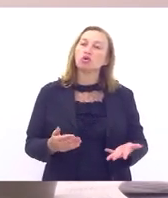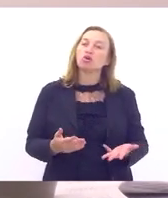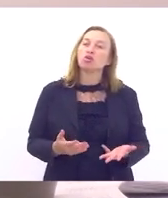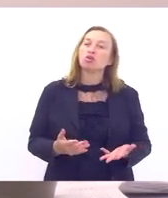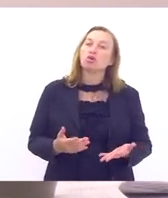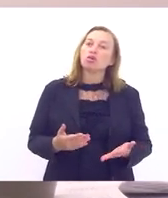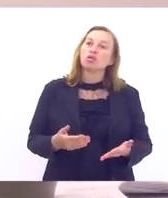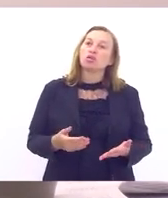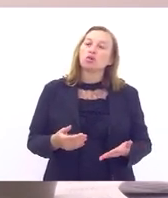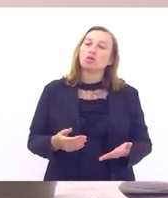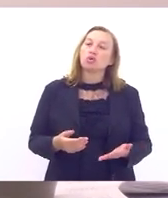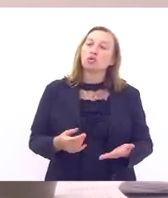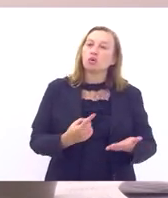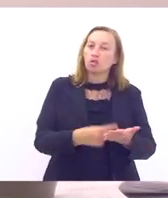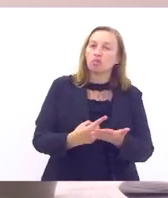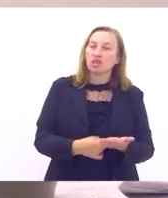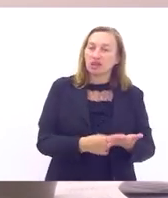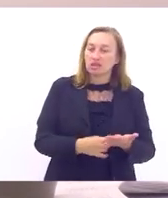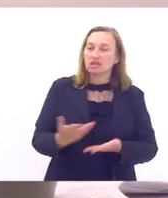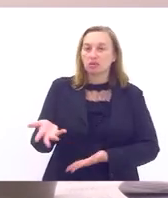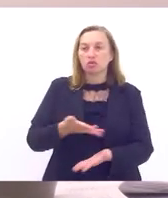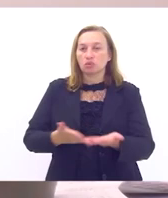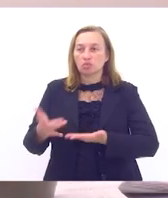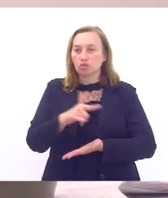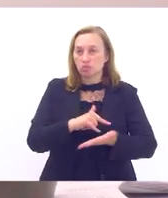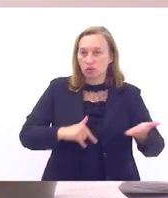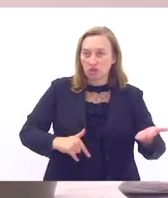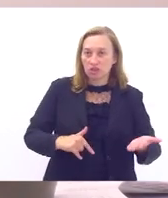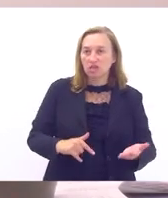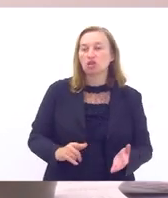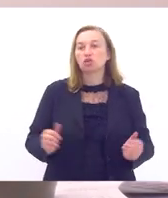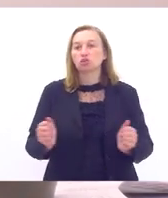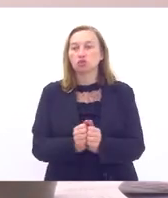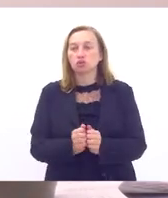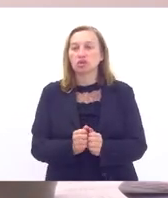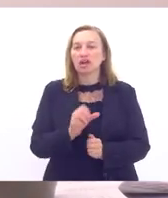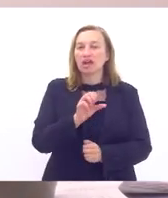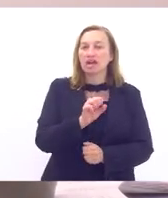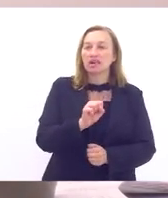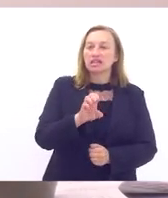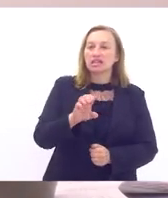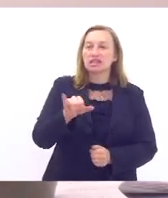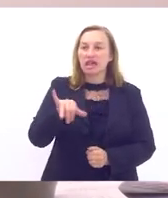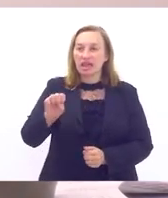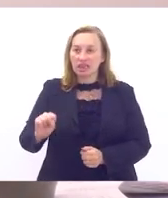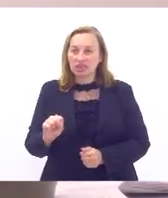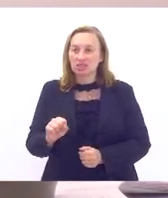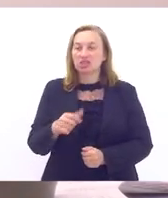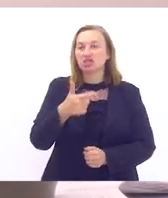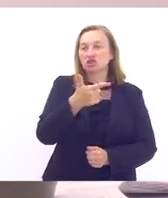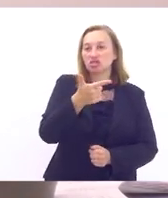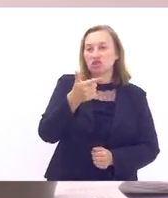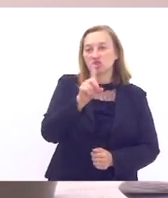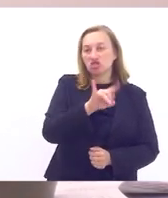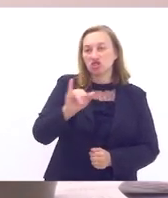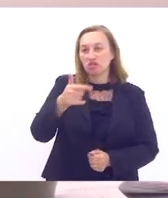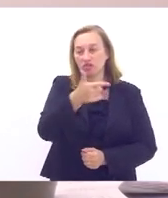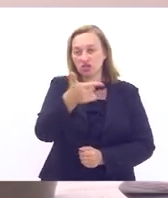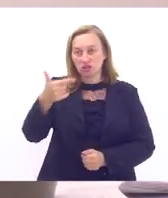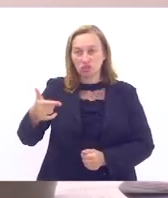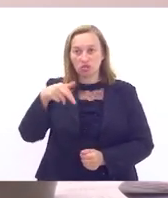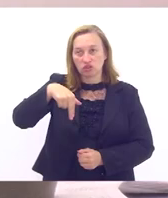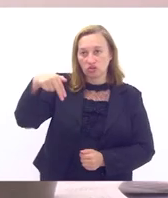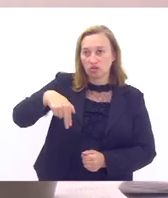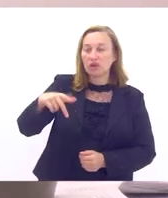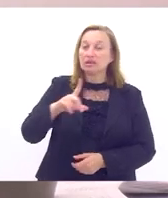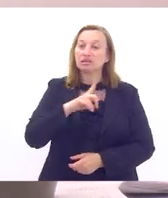de cooperação. Junto com o envio desse documento, a SES informou que no dia 22 de novembro de 2022 teria